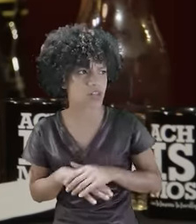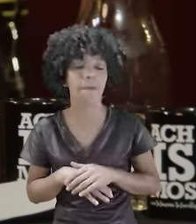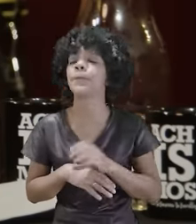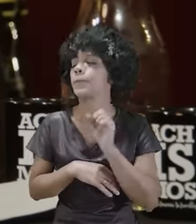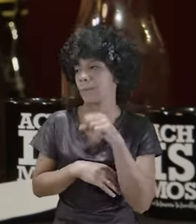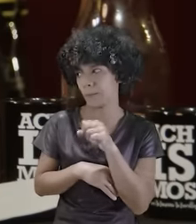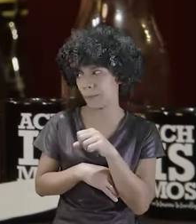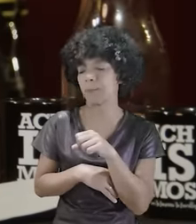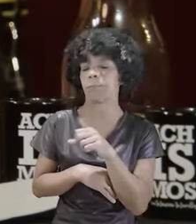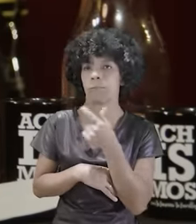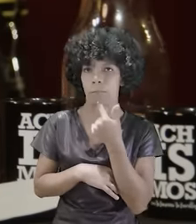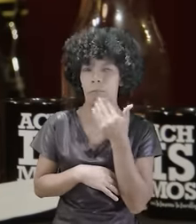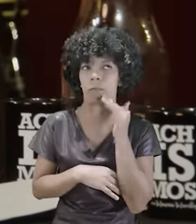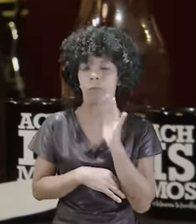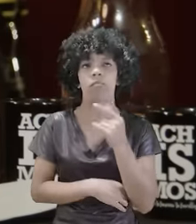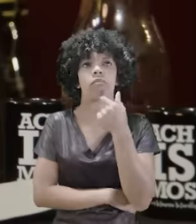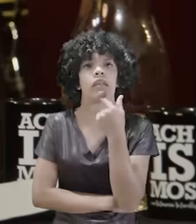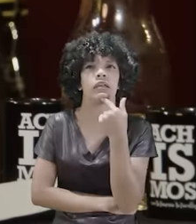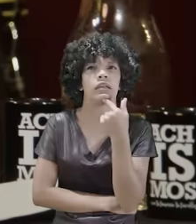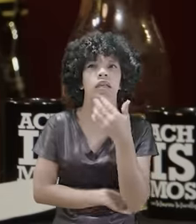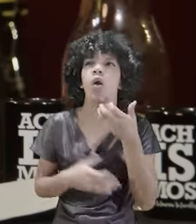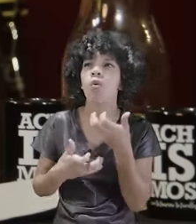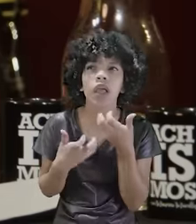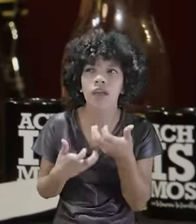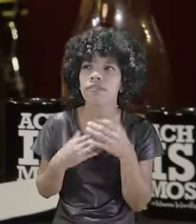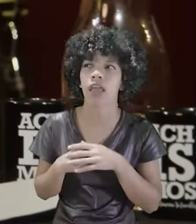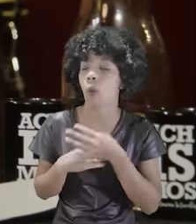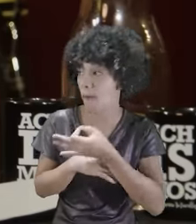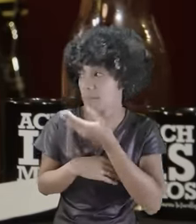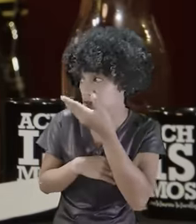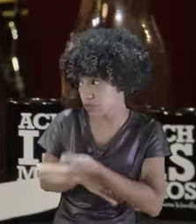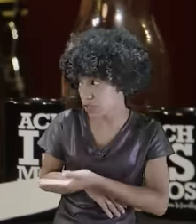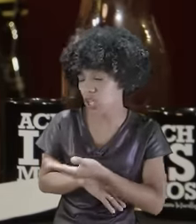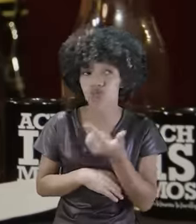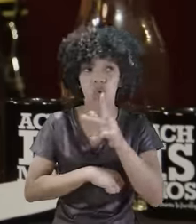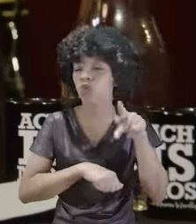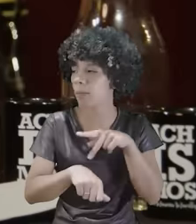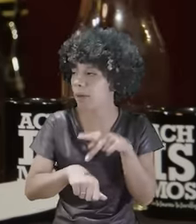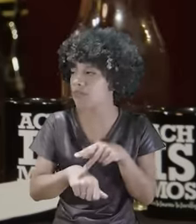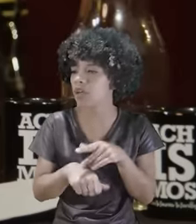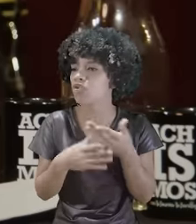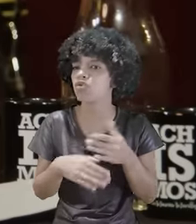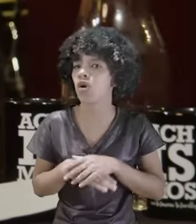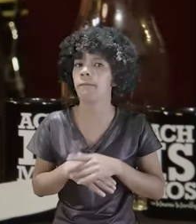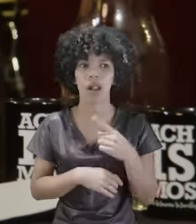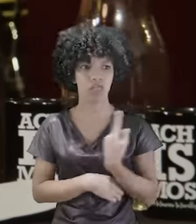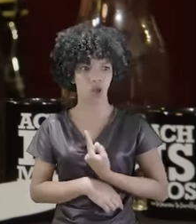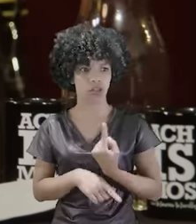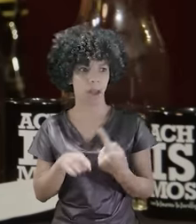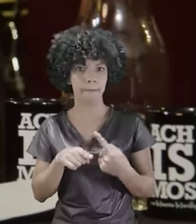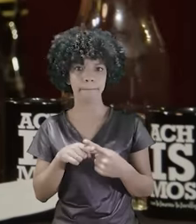você tá eu queria muito ver uma visão de alguém de fora no caso você que veio de outro lugar sobre a